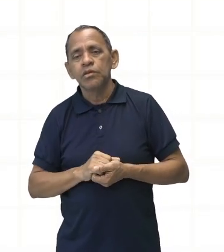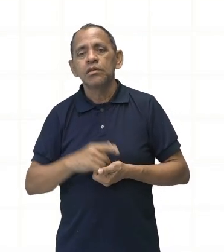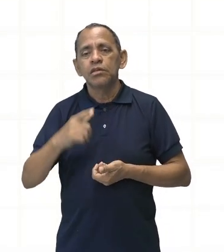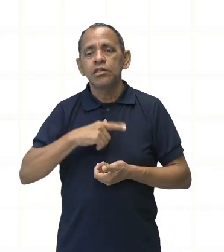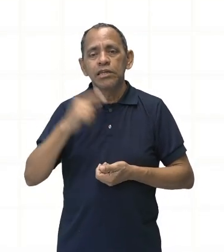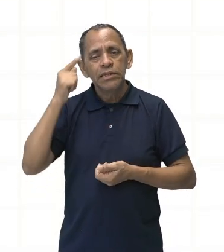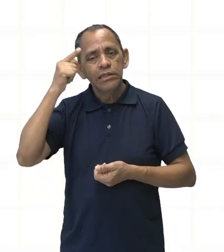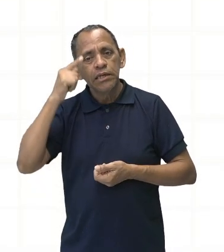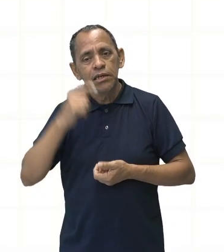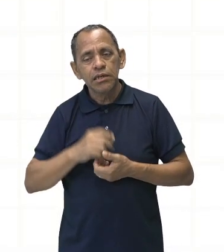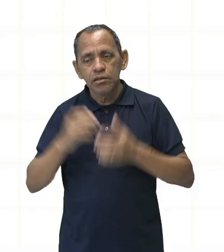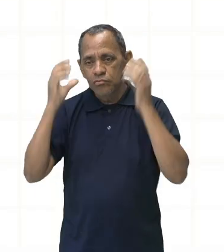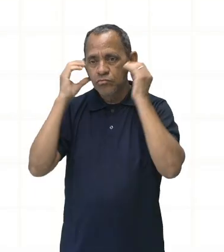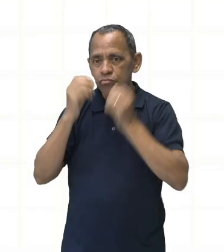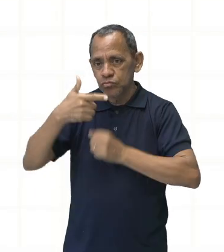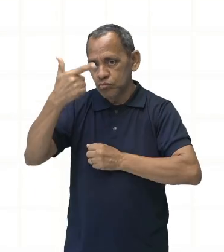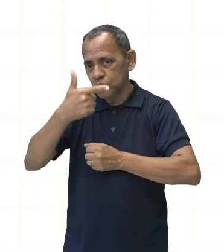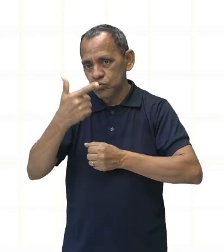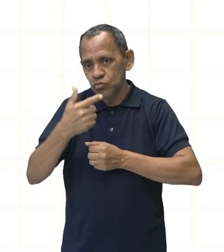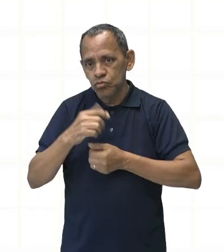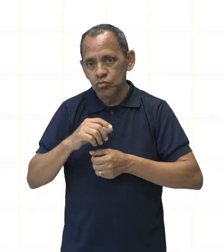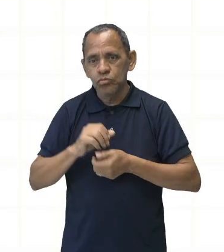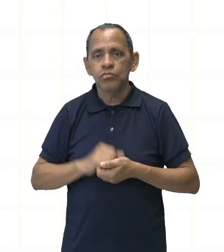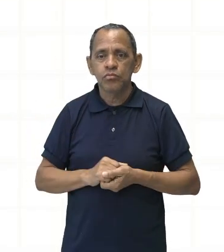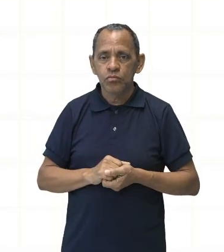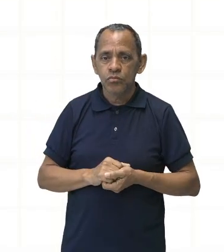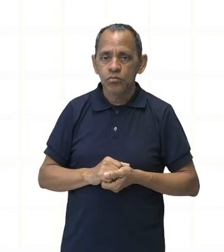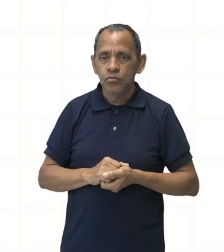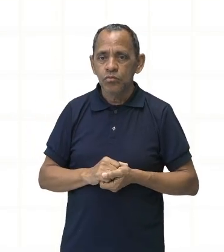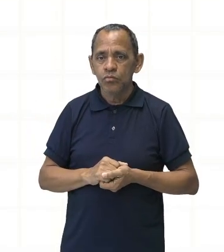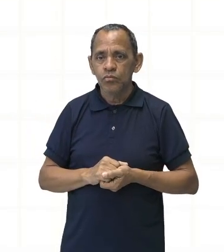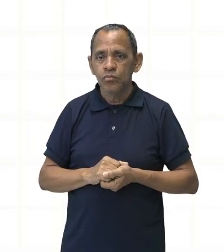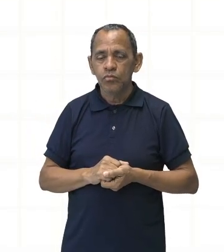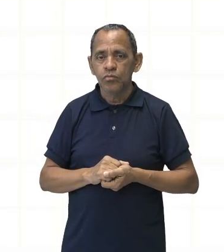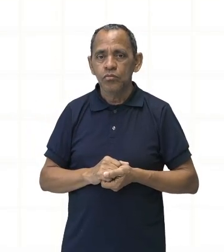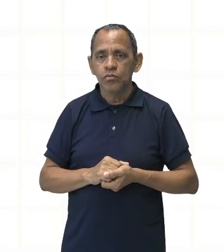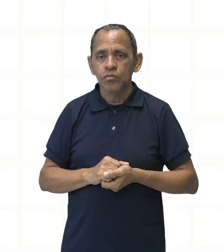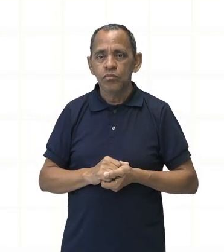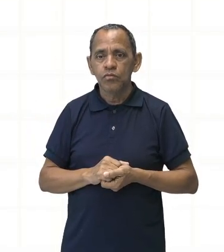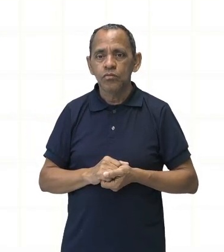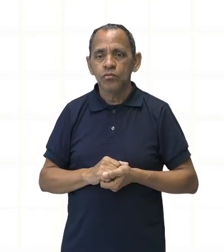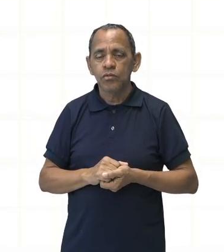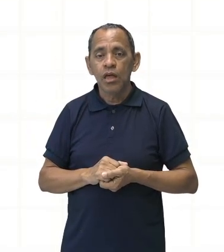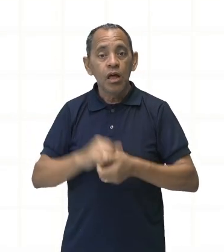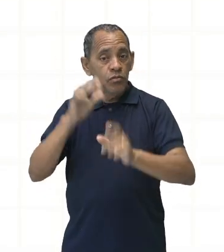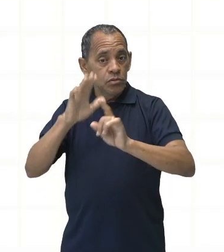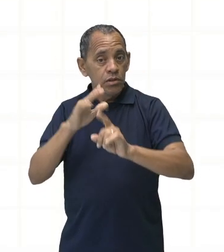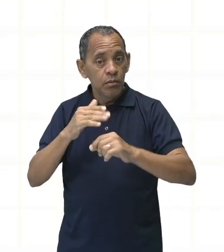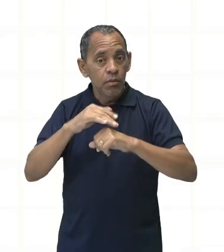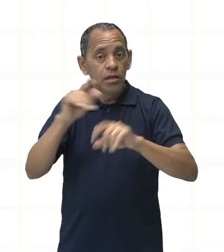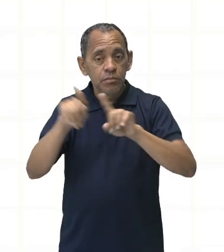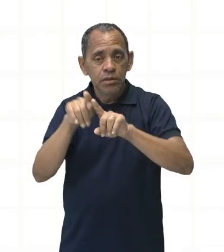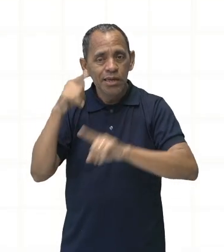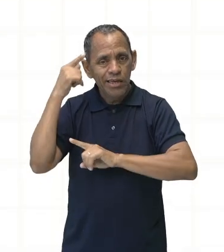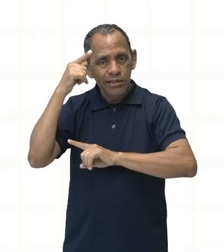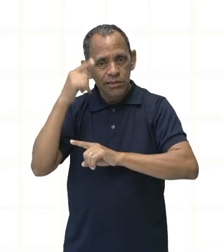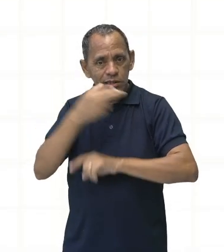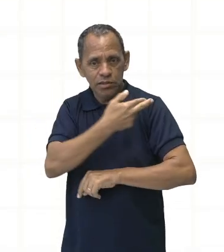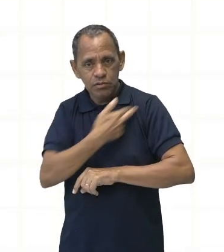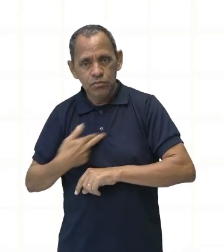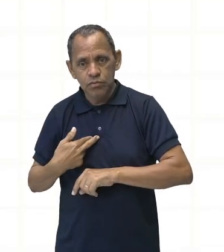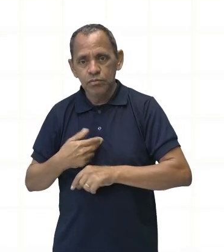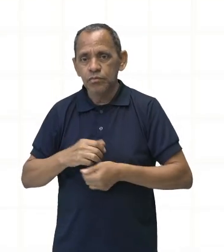Pedro II, essa reação de Dom Pedro II, e aumentar mais, intensificar mais as ideias